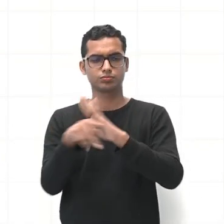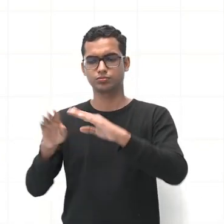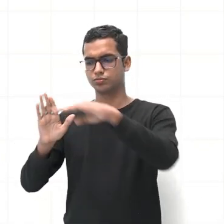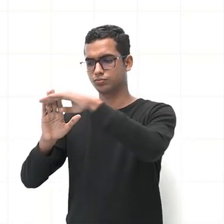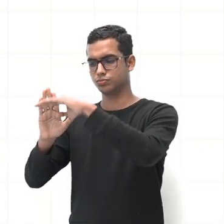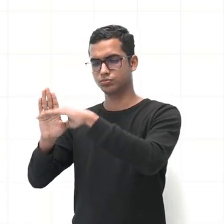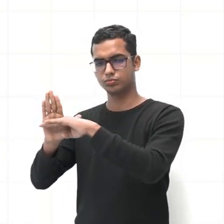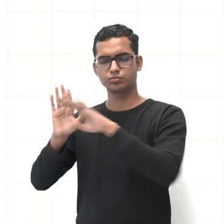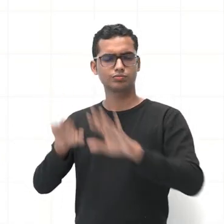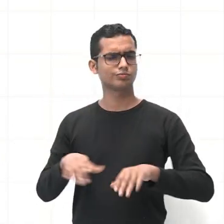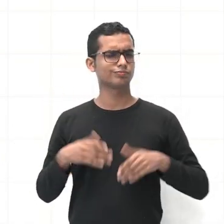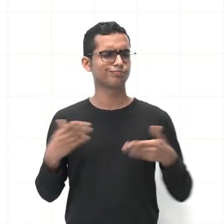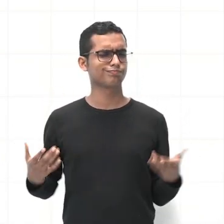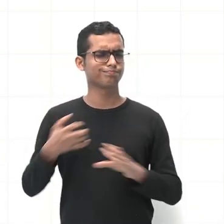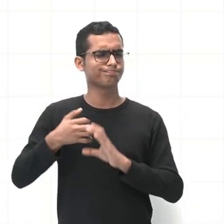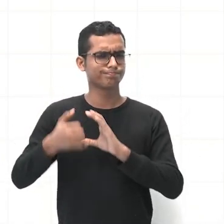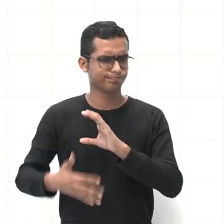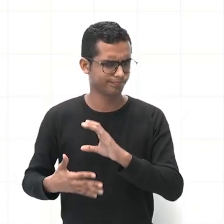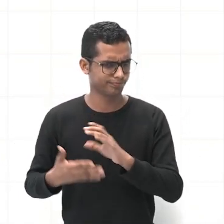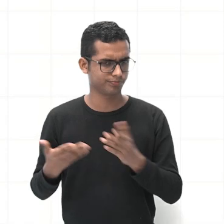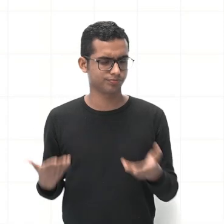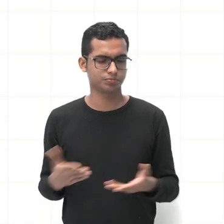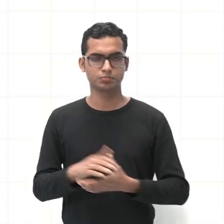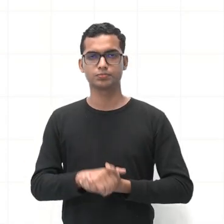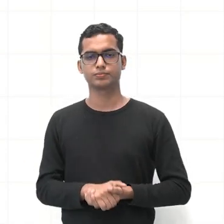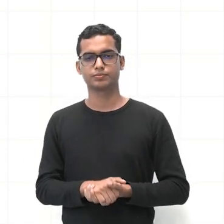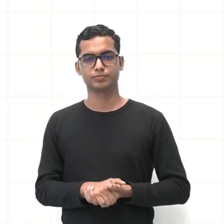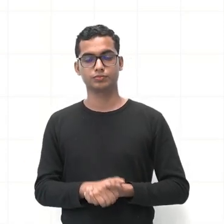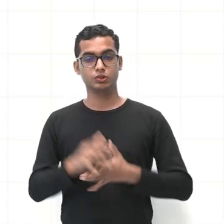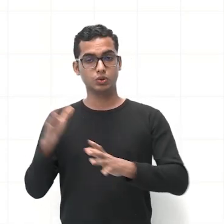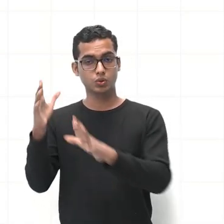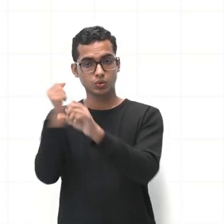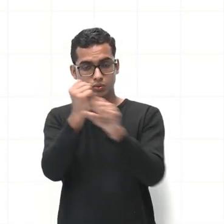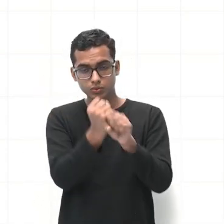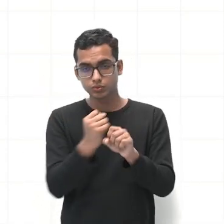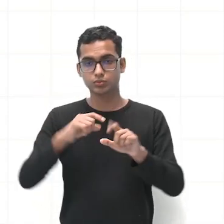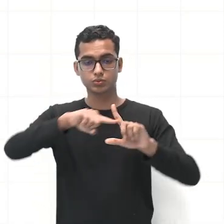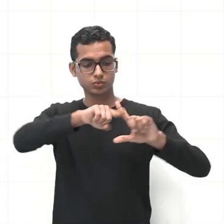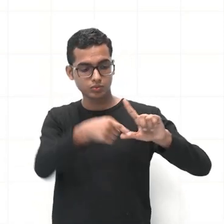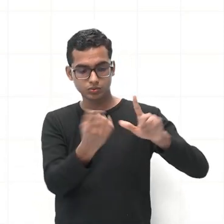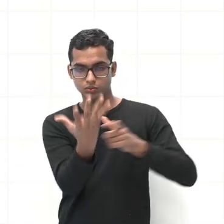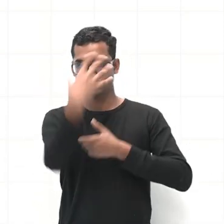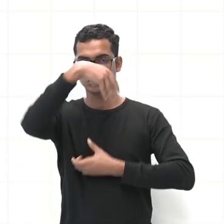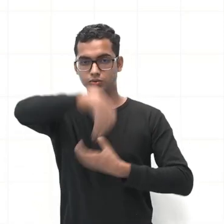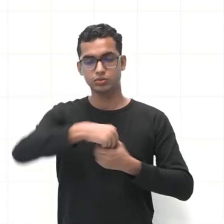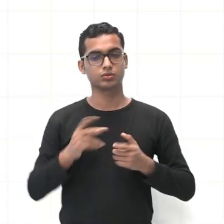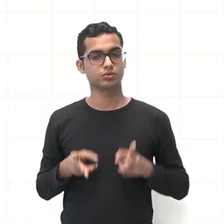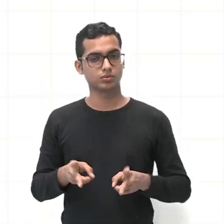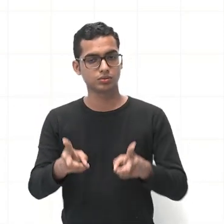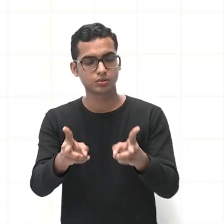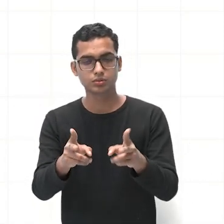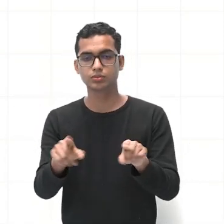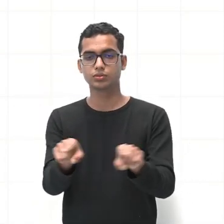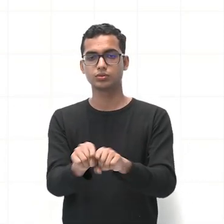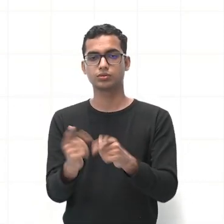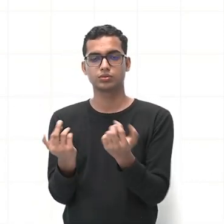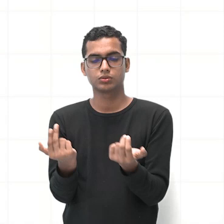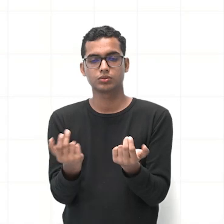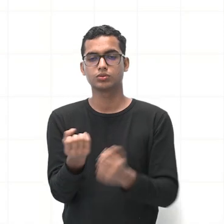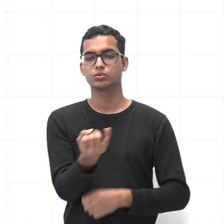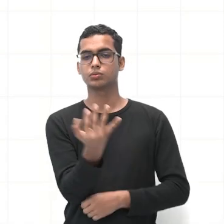classificação. Que característica é essa? Que a soma dos seus ângulos internos sempre será igual